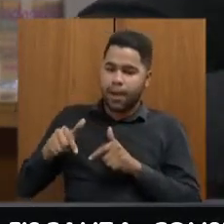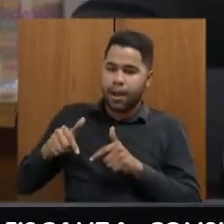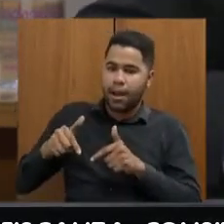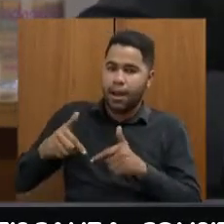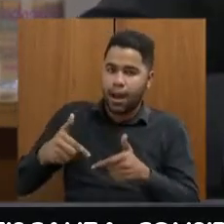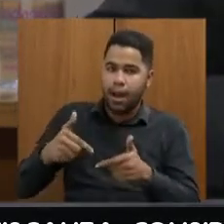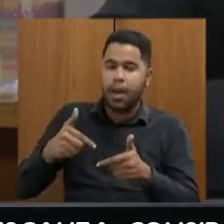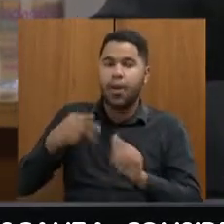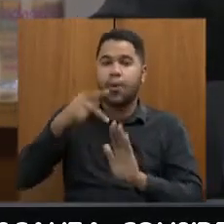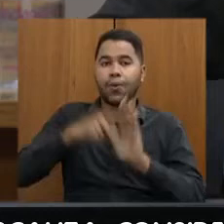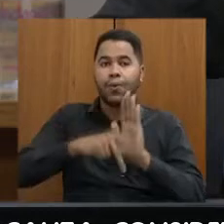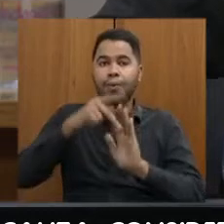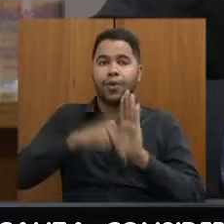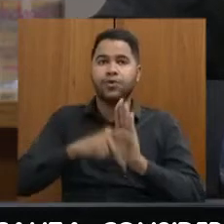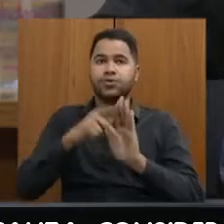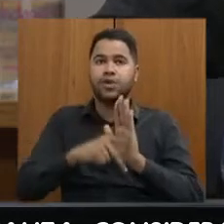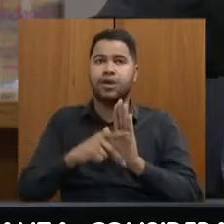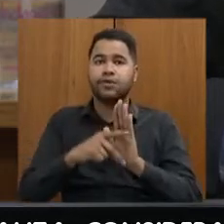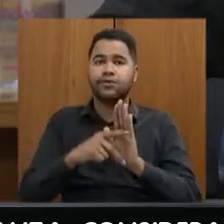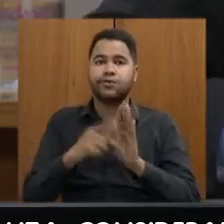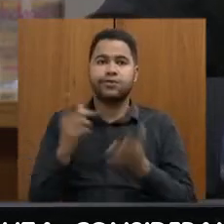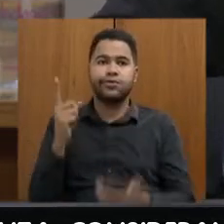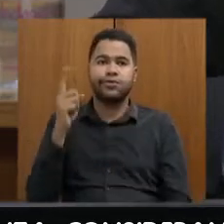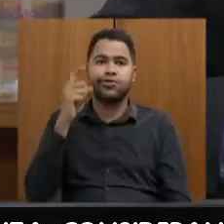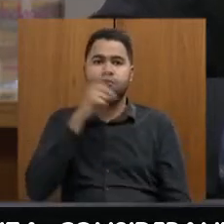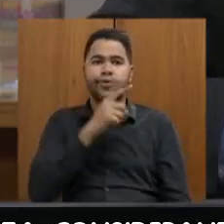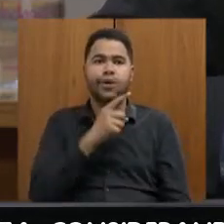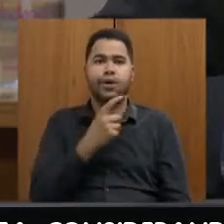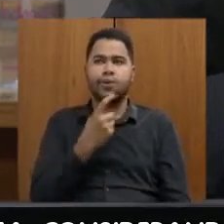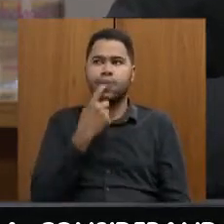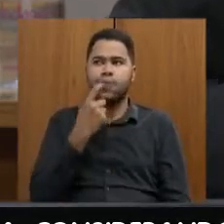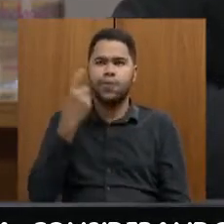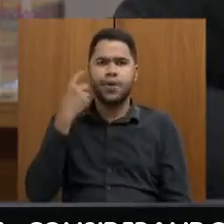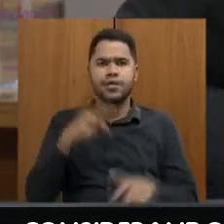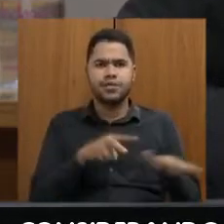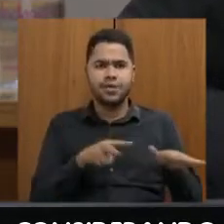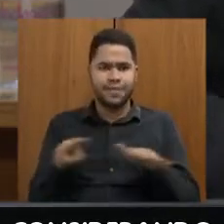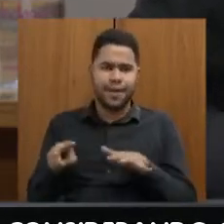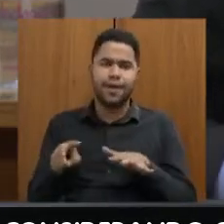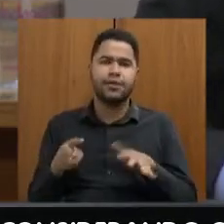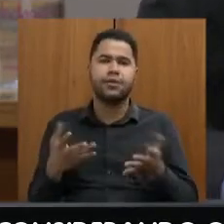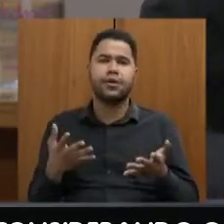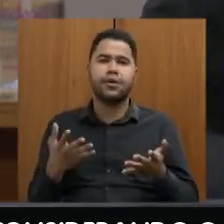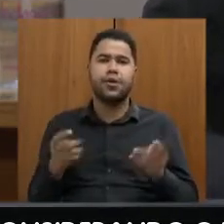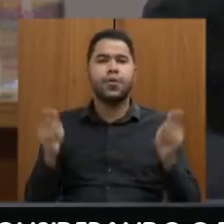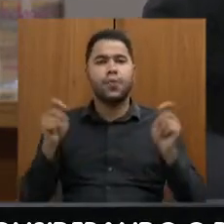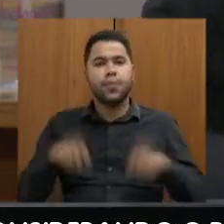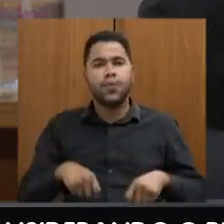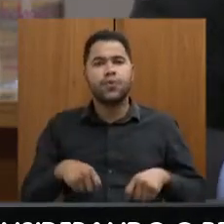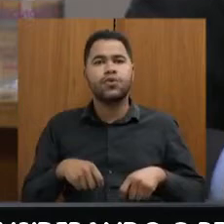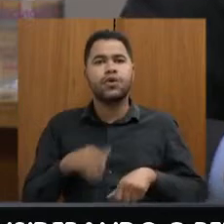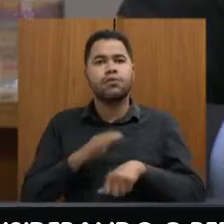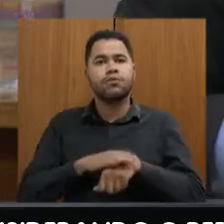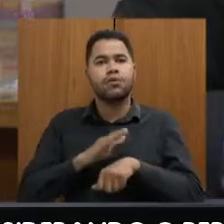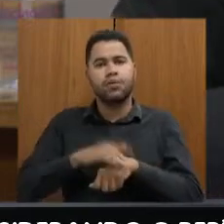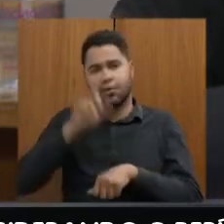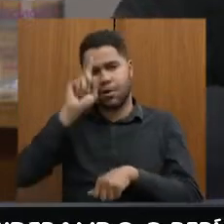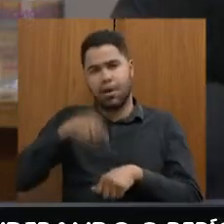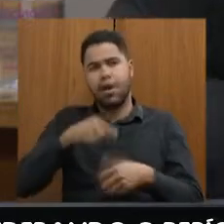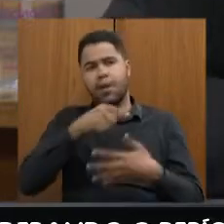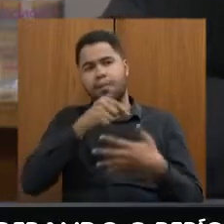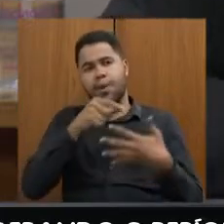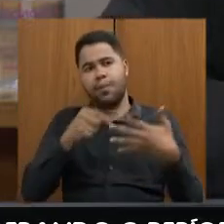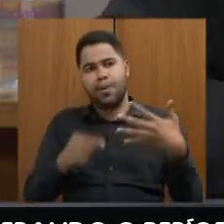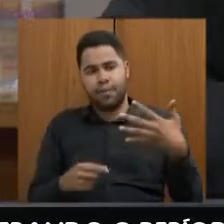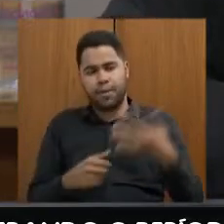de semente na semana passada a fim de semana esse teria sido possível da ordem de início dessa tão